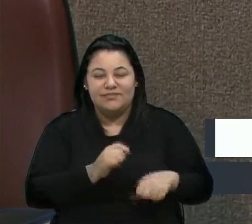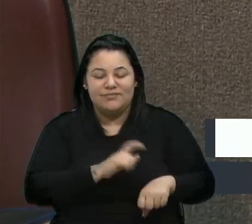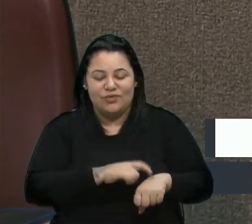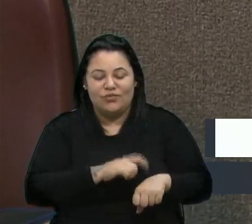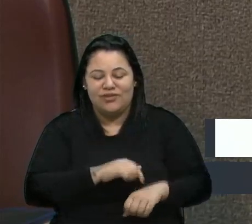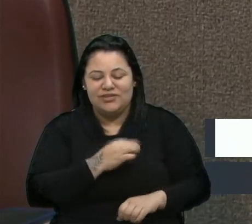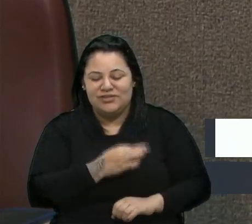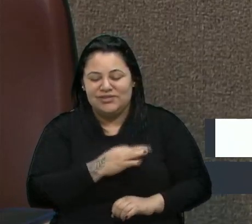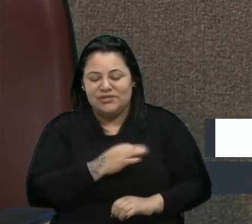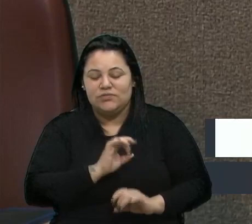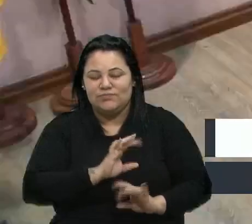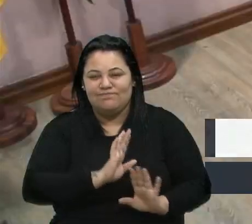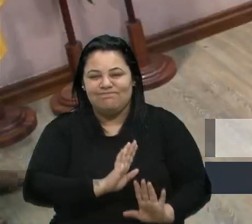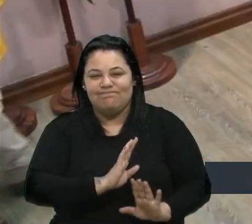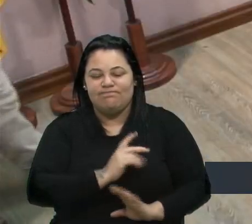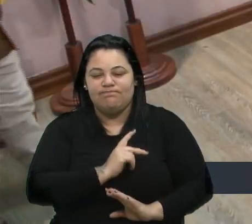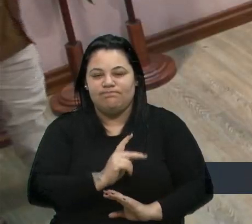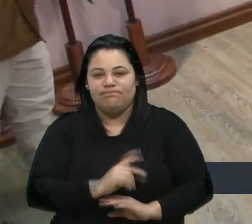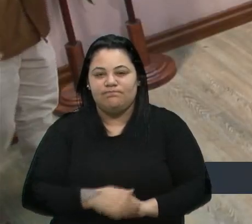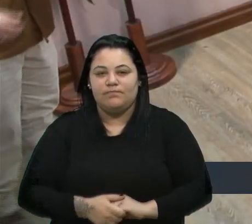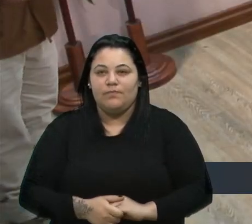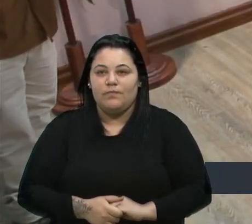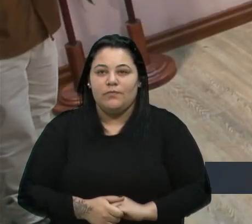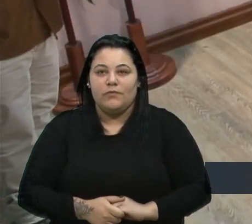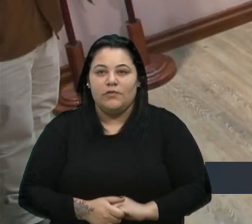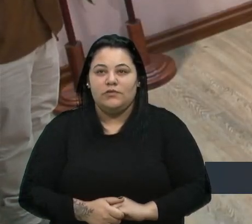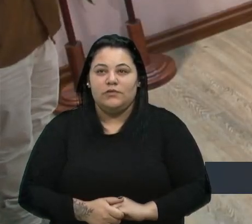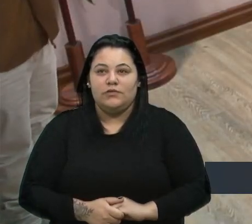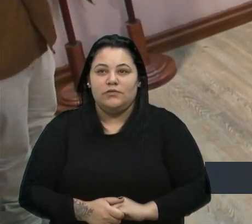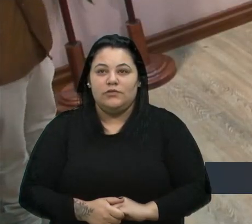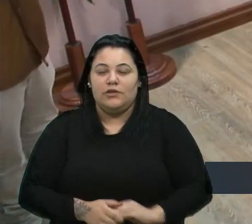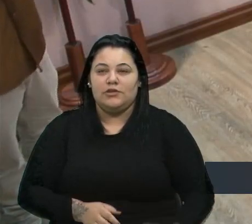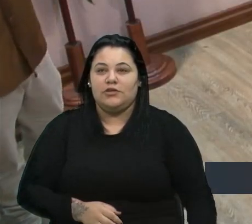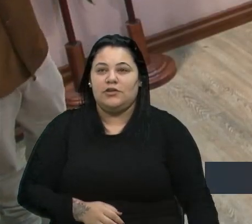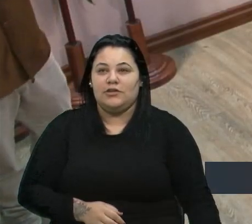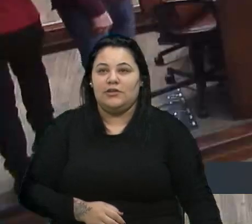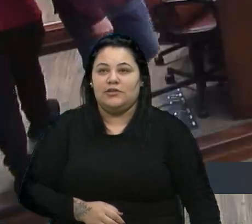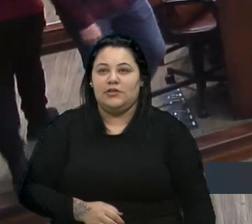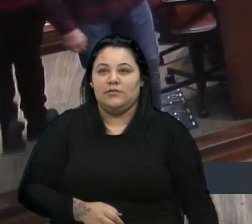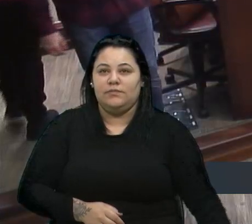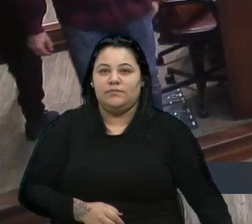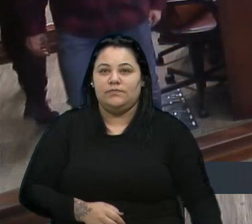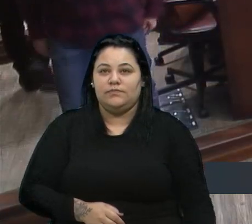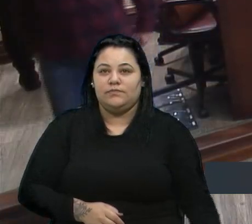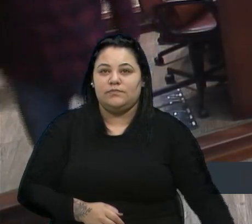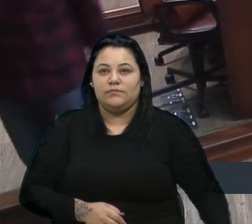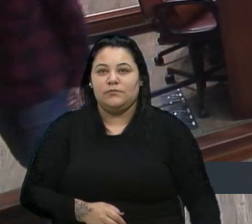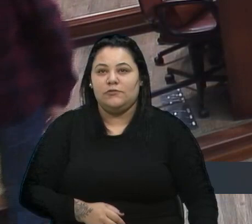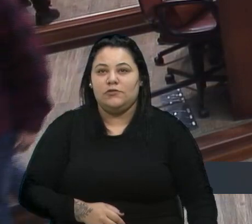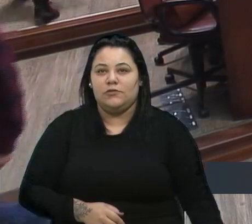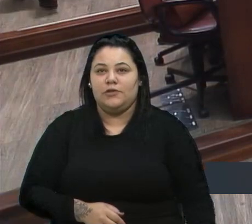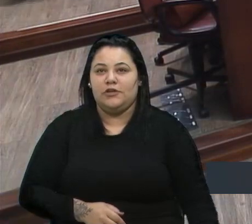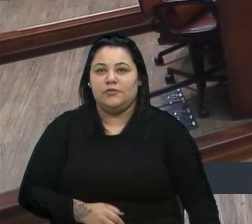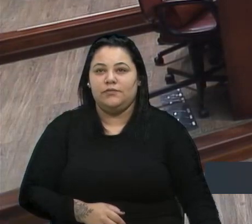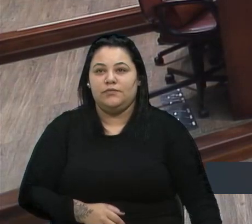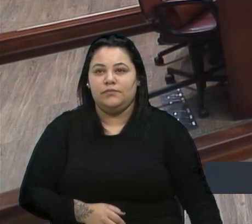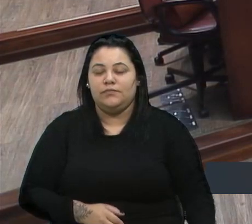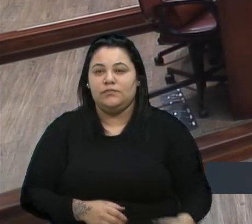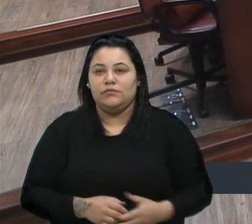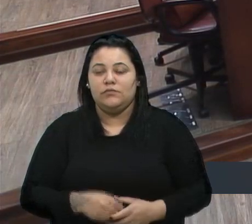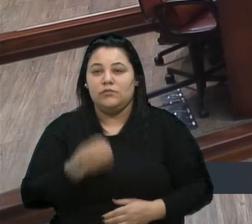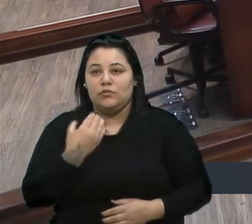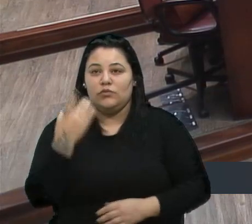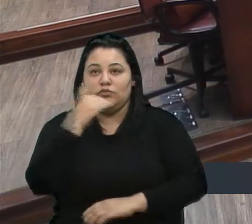dor. Era isso, senhor presidente. Obrigado. Vereadora Rose Frigieri, com a palavra. Bom dia. Eu quero fazer um voto de